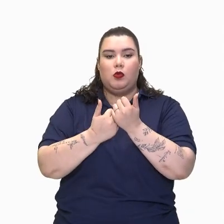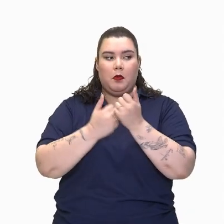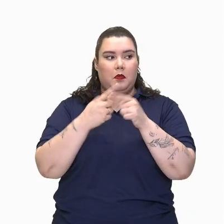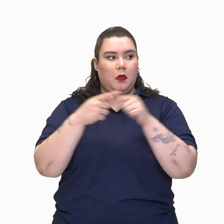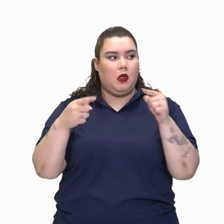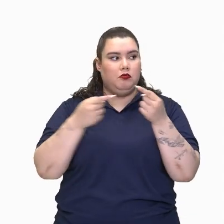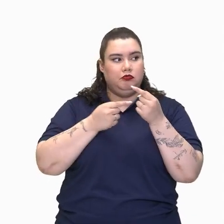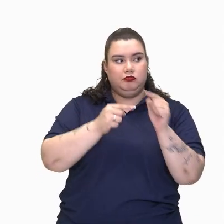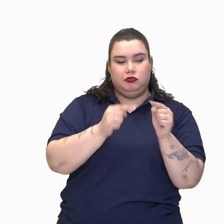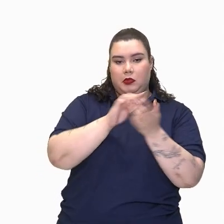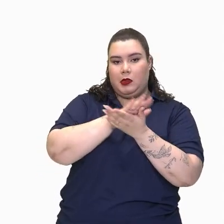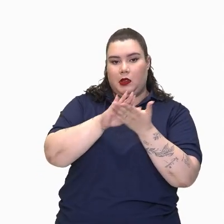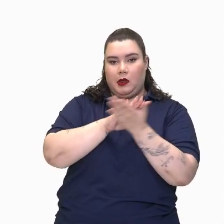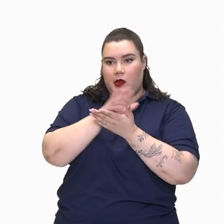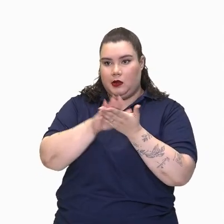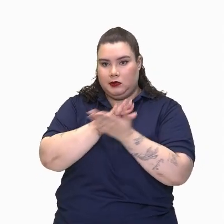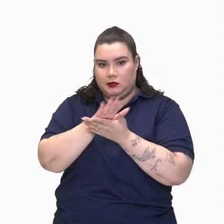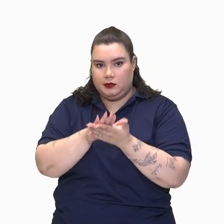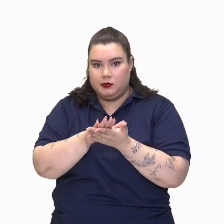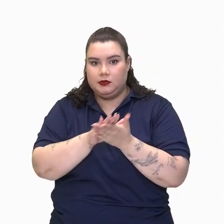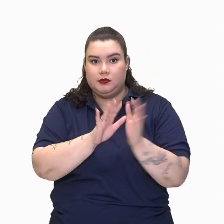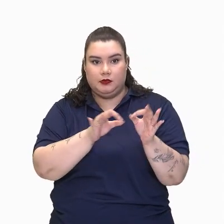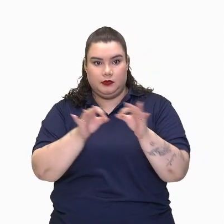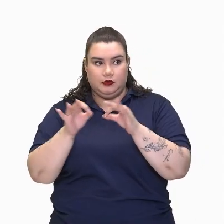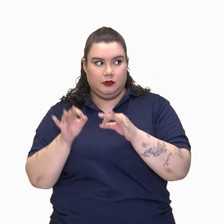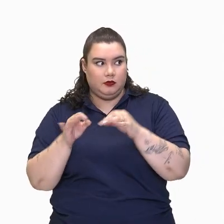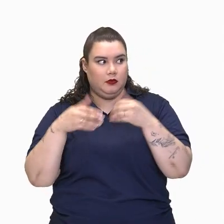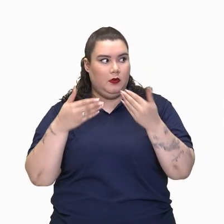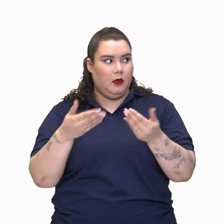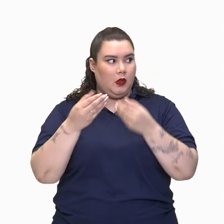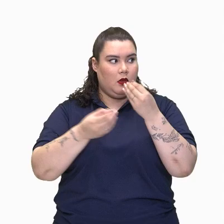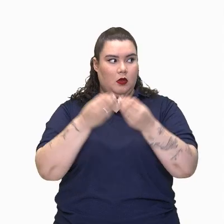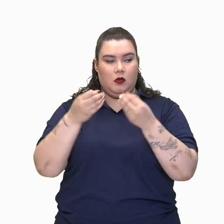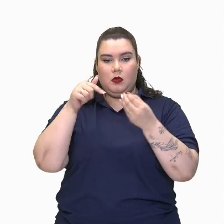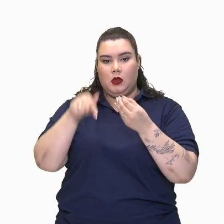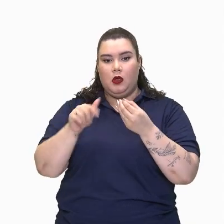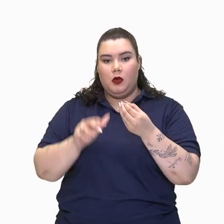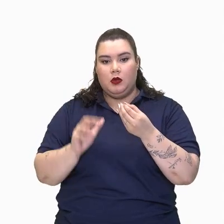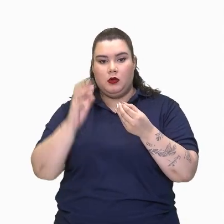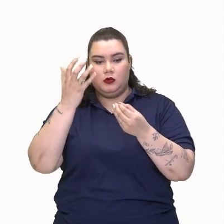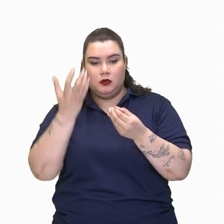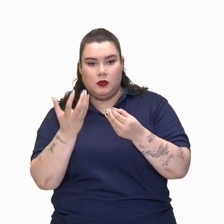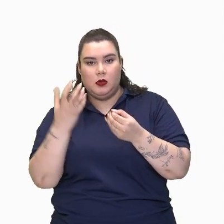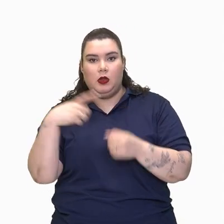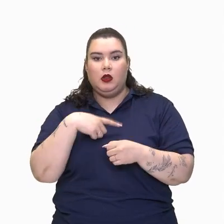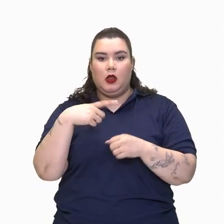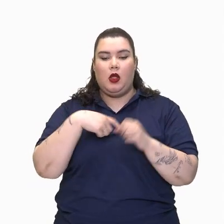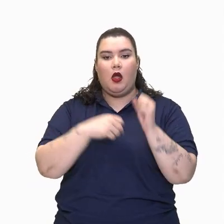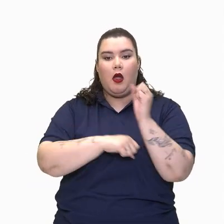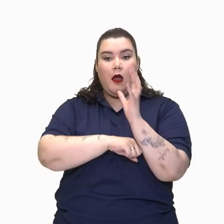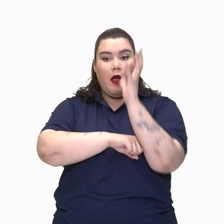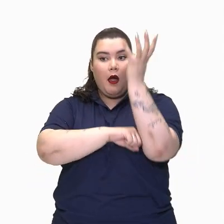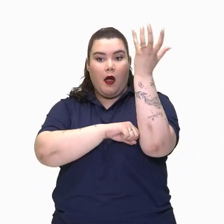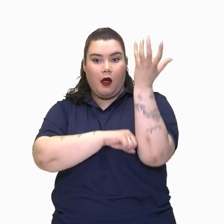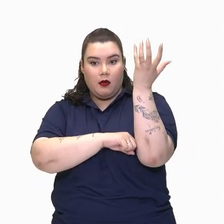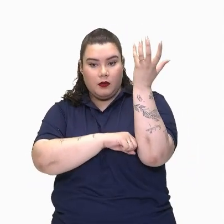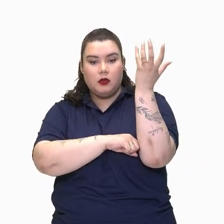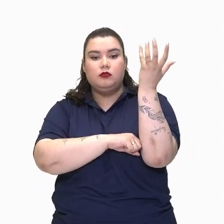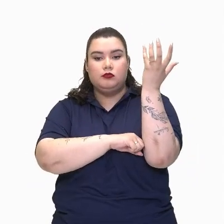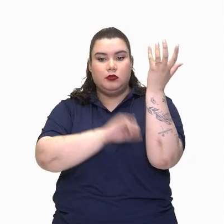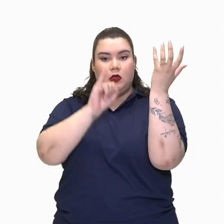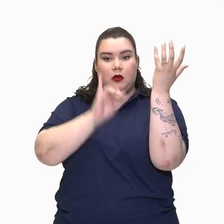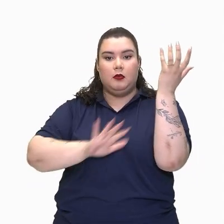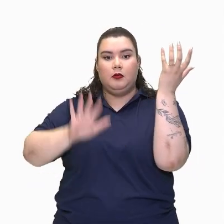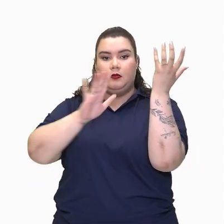causar danos significativos a ela. Né? Então, aqui nesse caso, a gente tem um tronco de uma árvore nessa imagem, olha